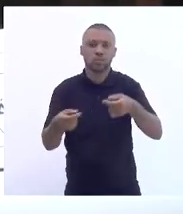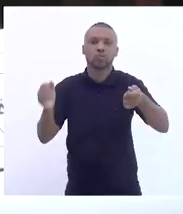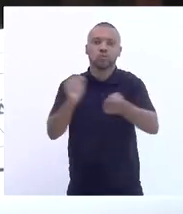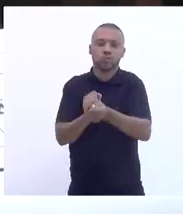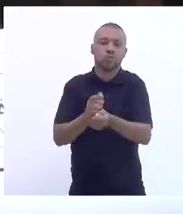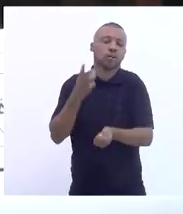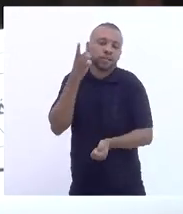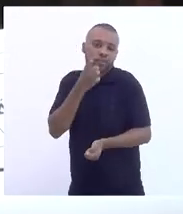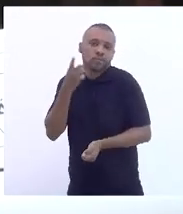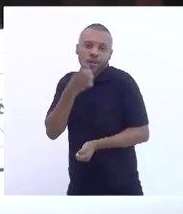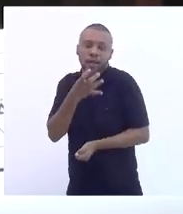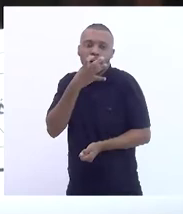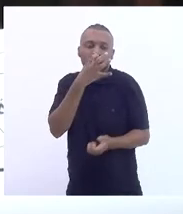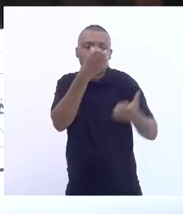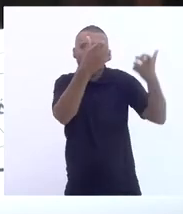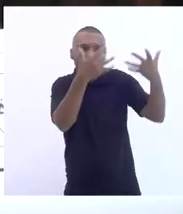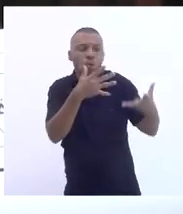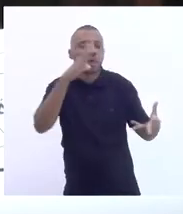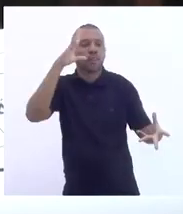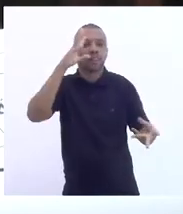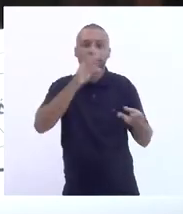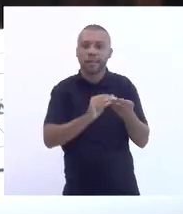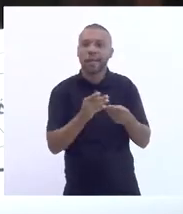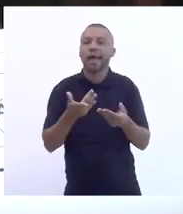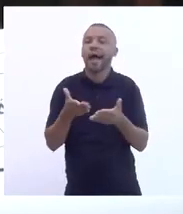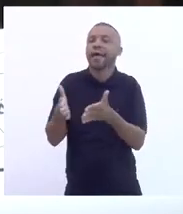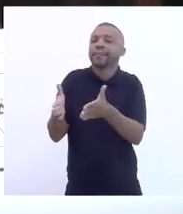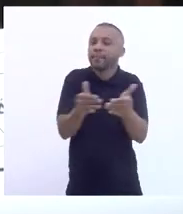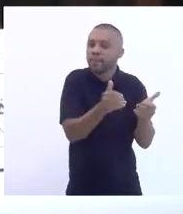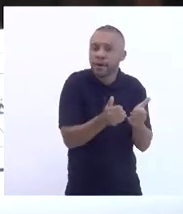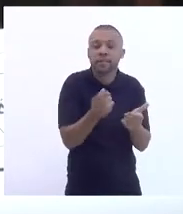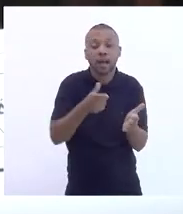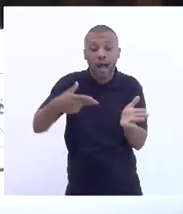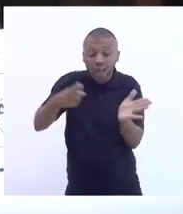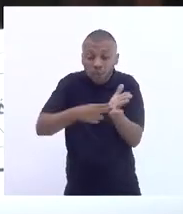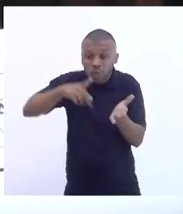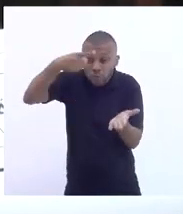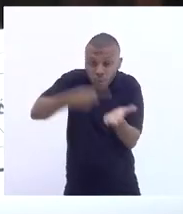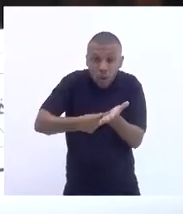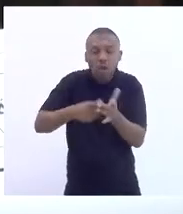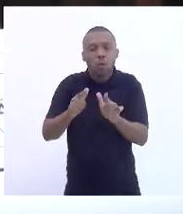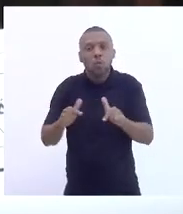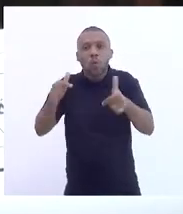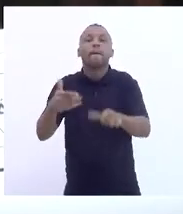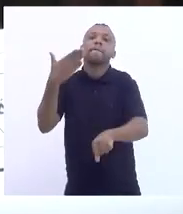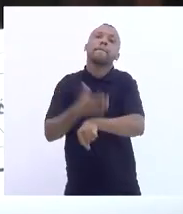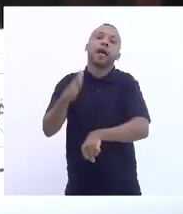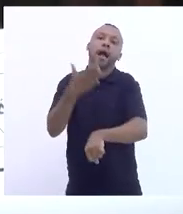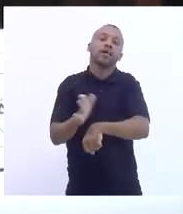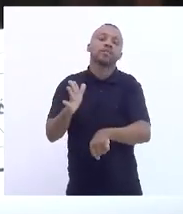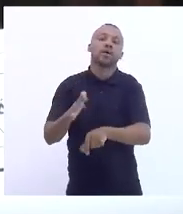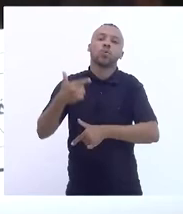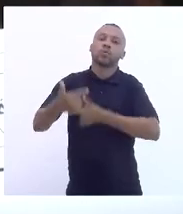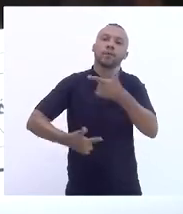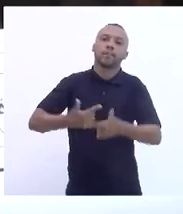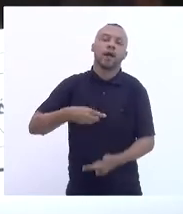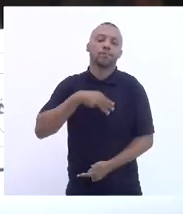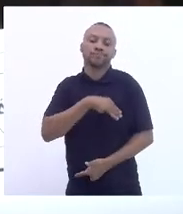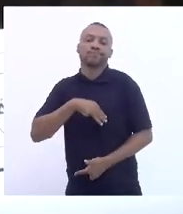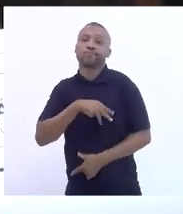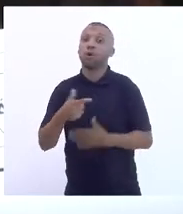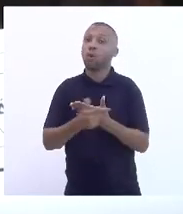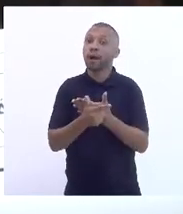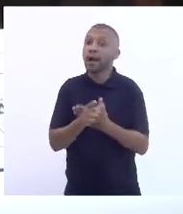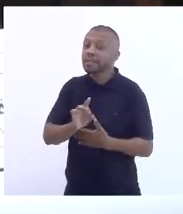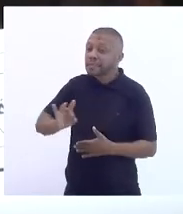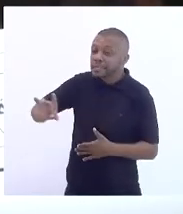escutar entender a demanda assumir o seu compromisso e colocar a efetividade e colocar em prática e são e atribuição de cada